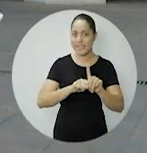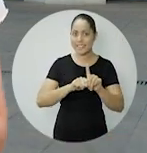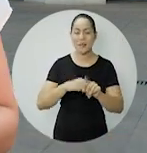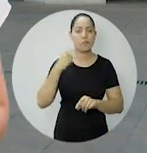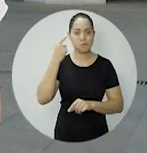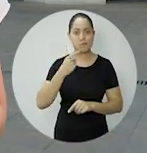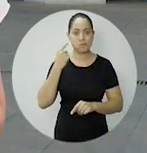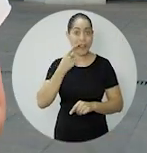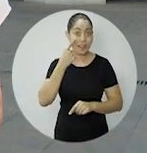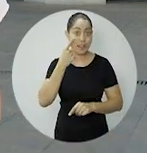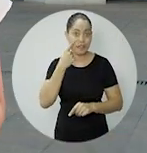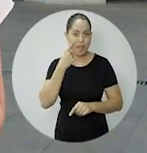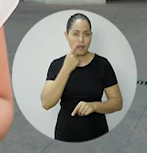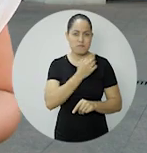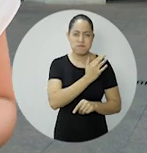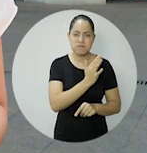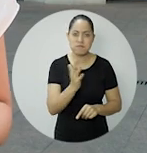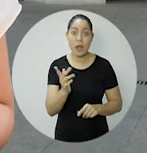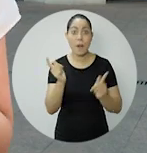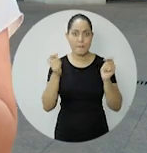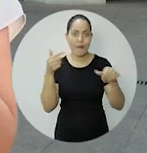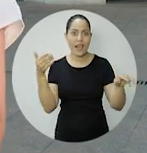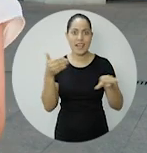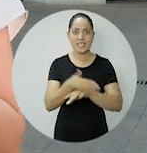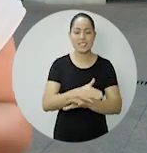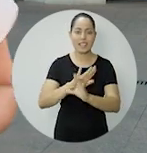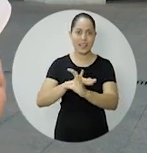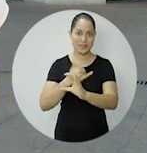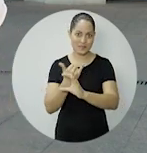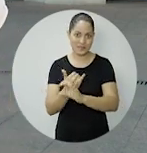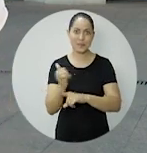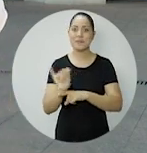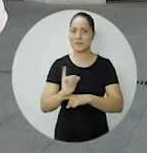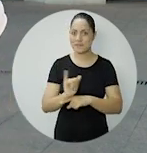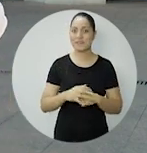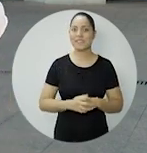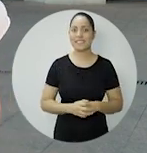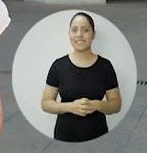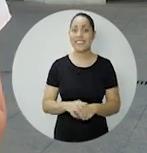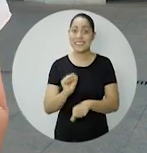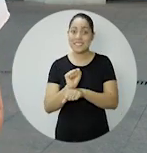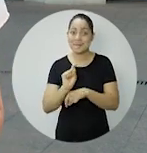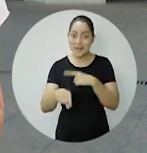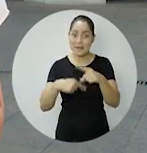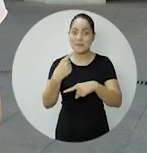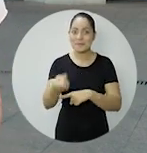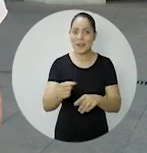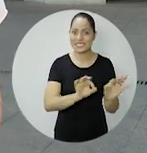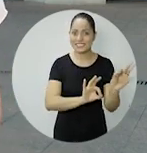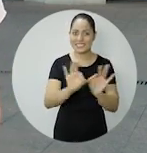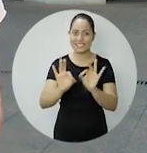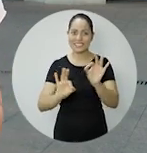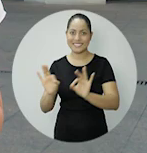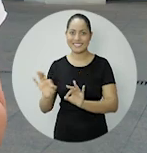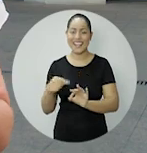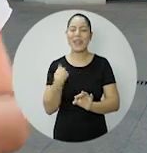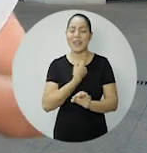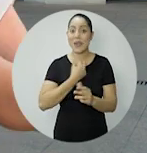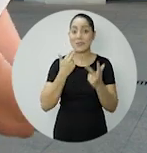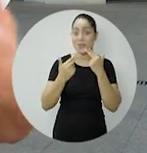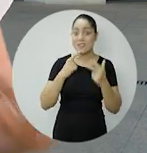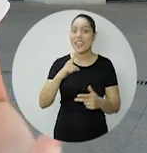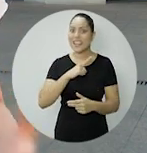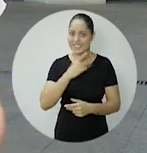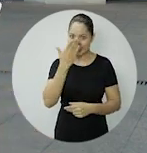o mês da advocacia. Quer conferir todos? É só acessar o nosso canal no YouTube. Espere para ver o próximo. Estamos